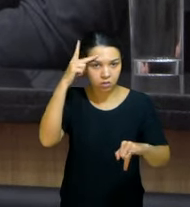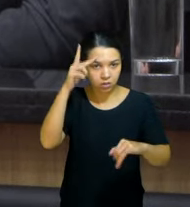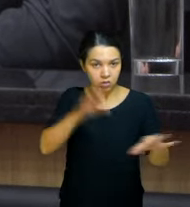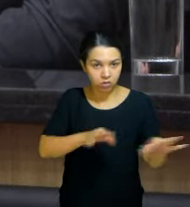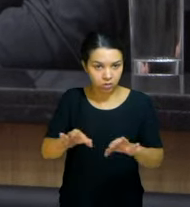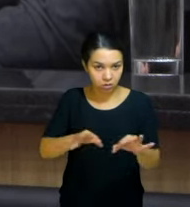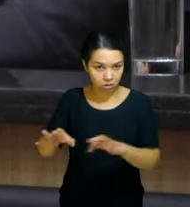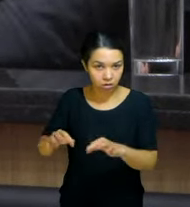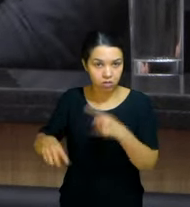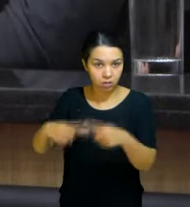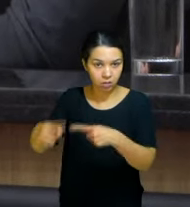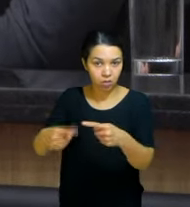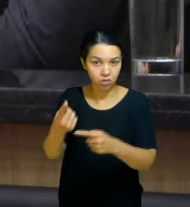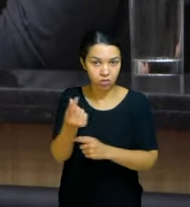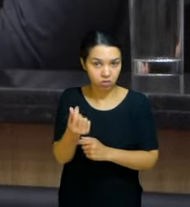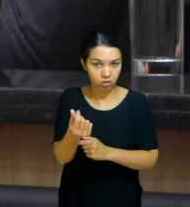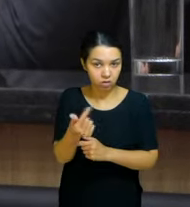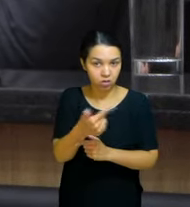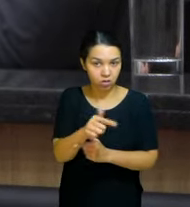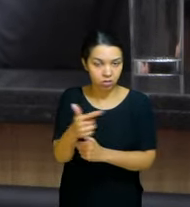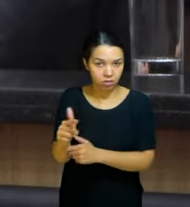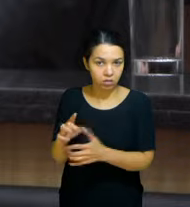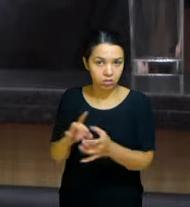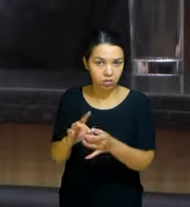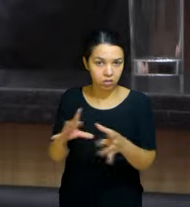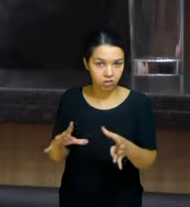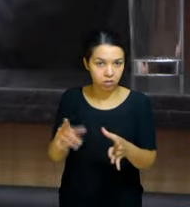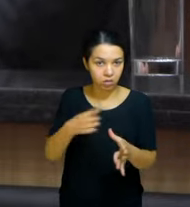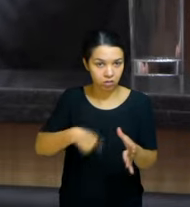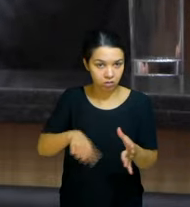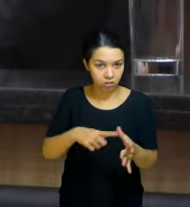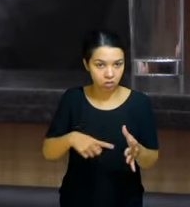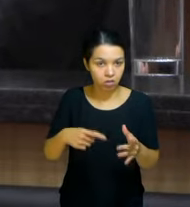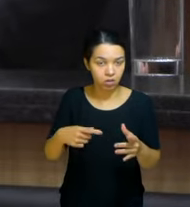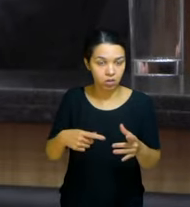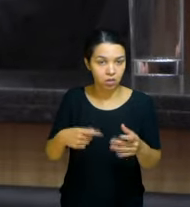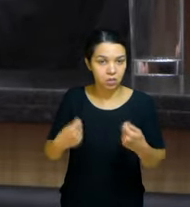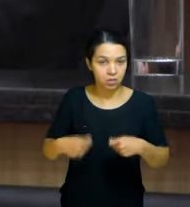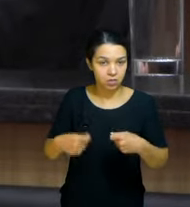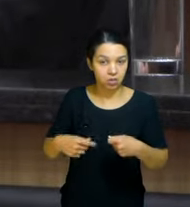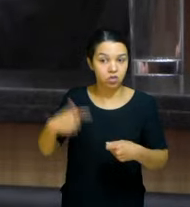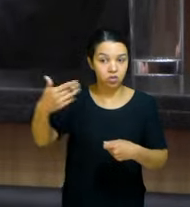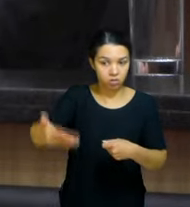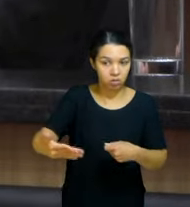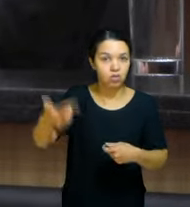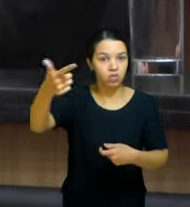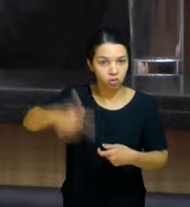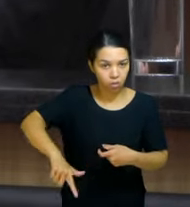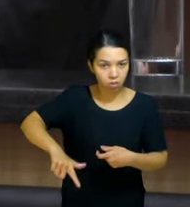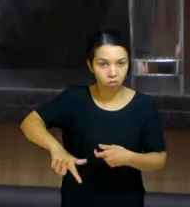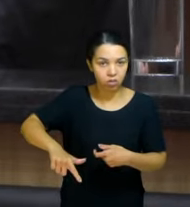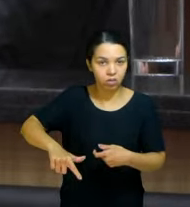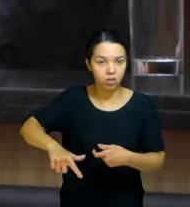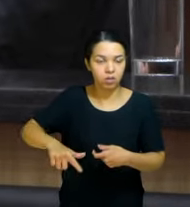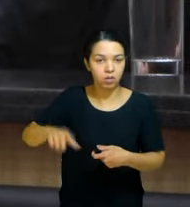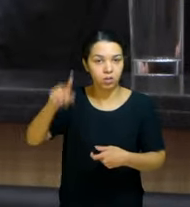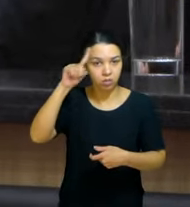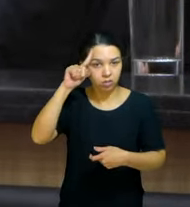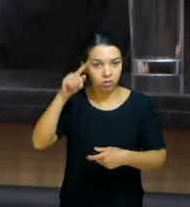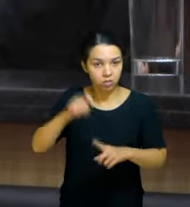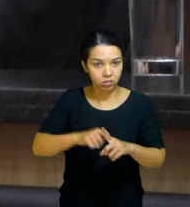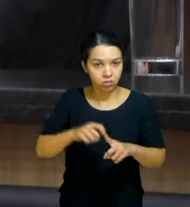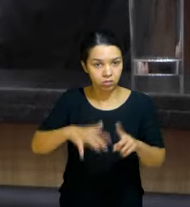não tiver o orçamento ainda garantido, faz com que a gente tenha que chegar lá na frente, remarcar e dar novamente um debate, né, no meio esportivo.